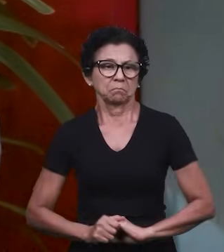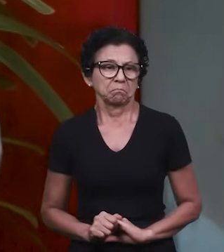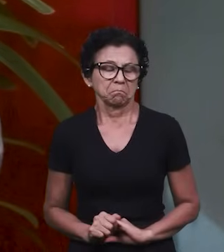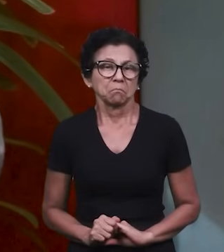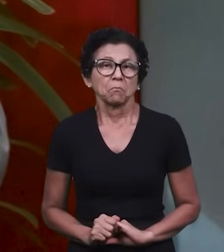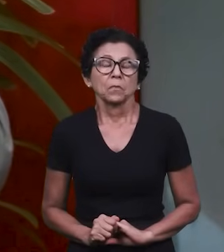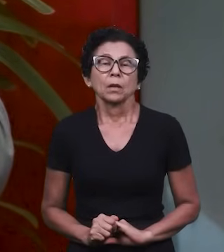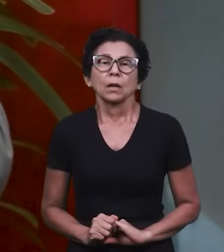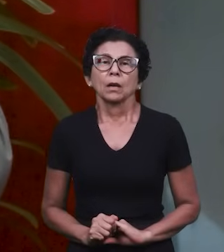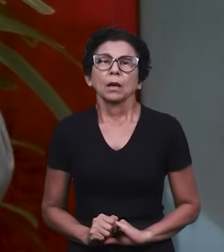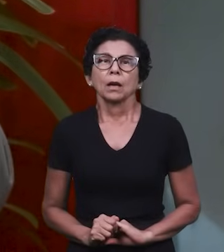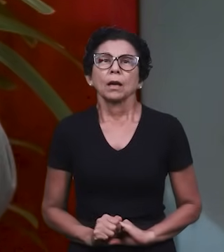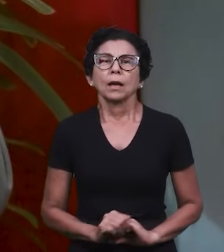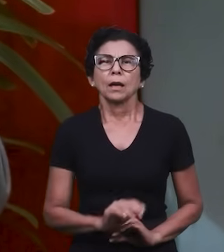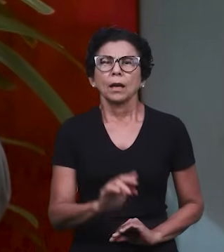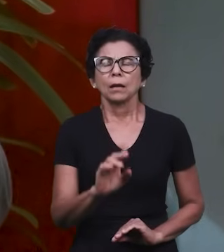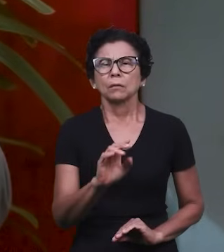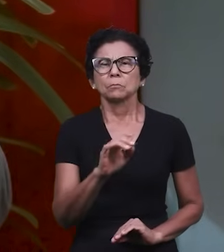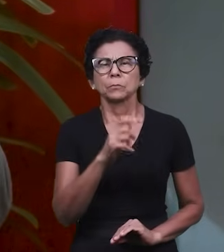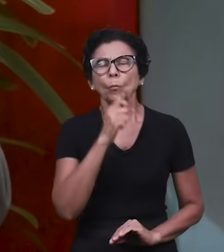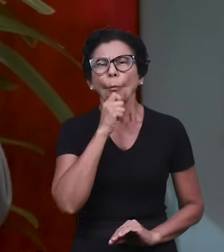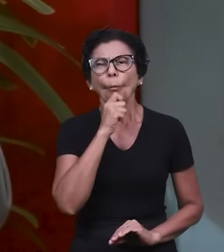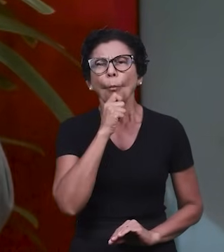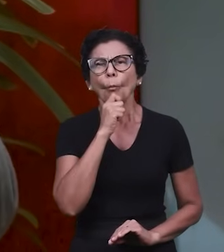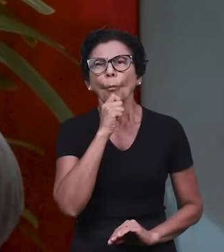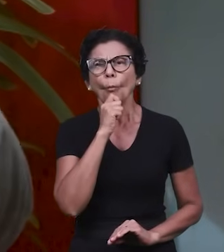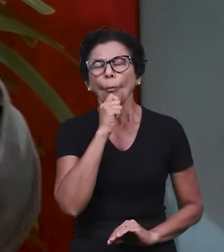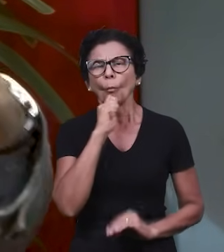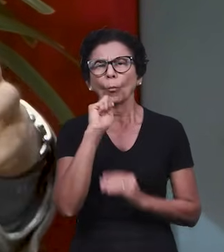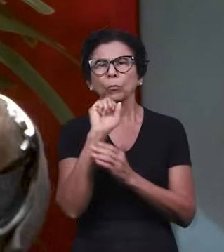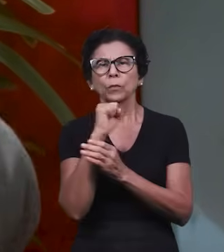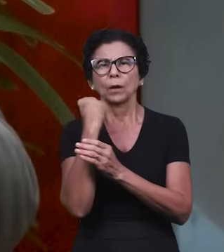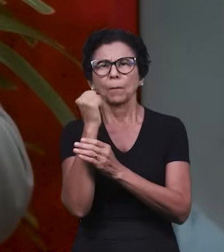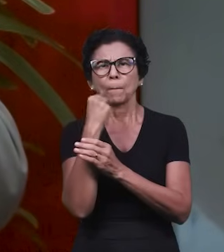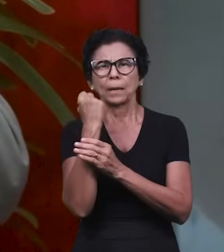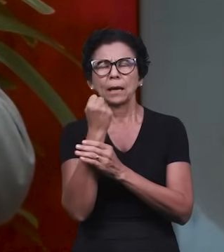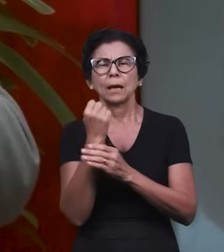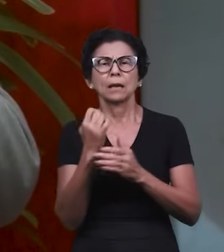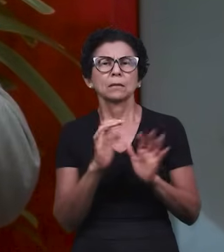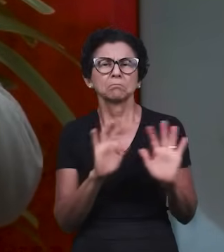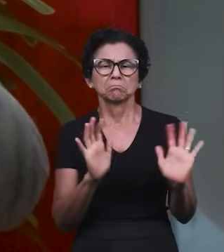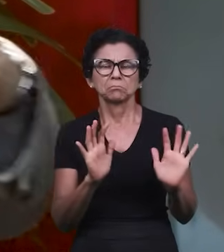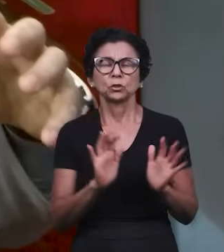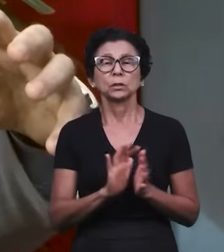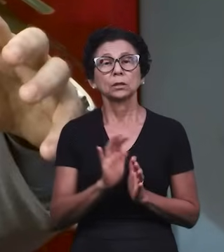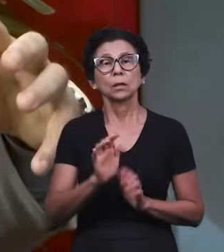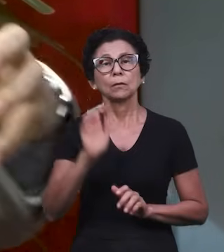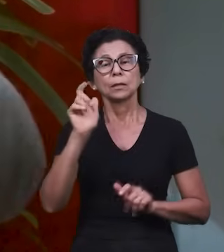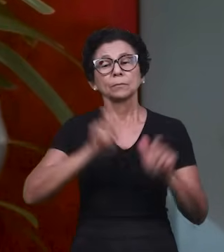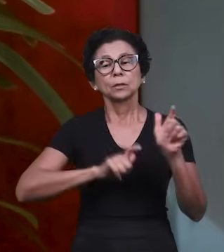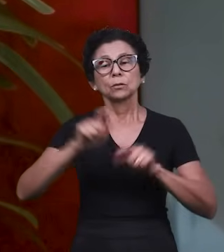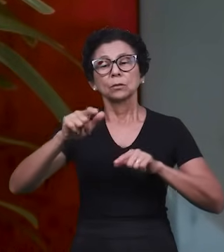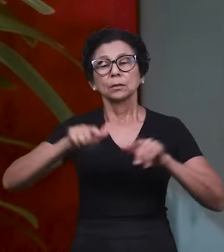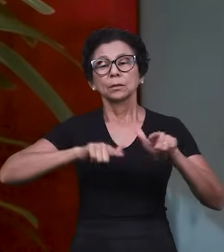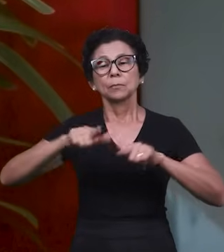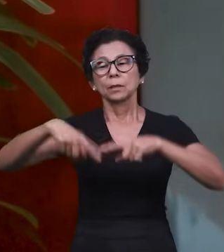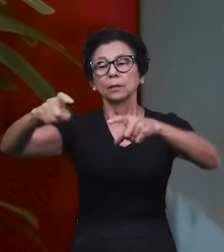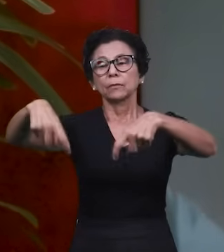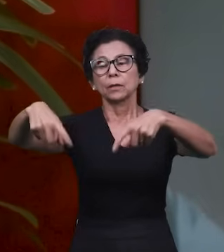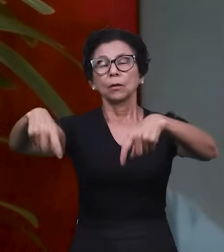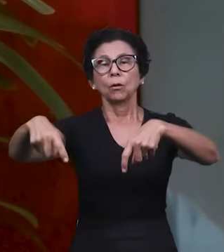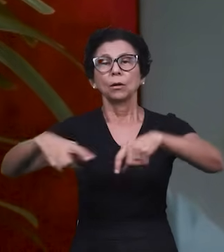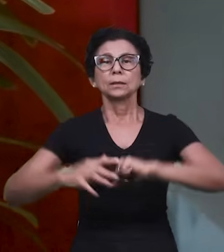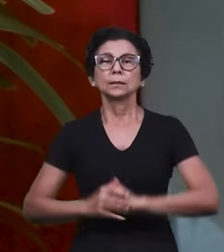então o trabalho cotidiano era agropastoril, as pessoas trabalhavam no campo e moravam nas